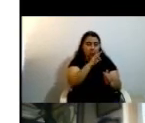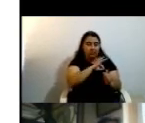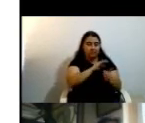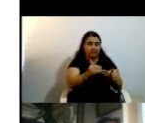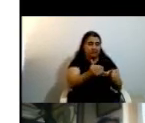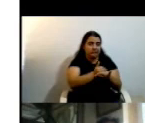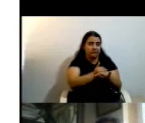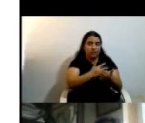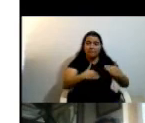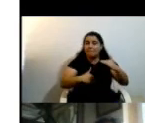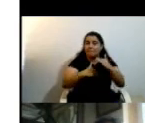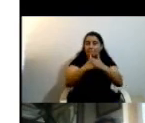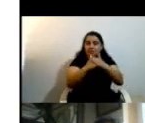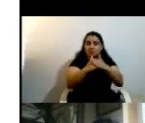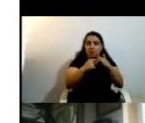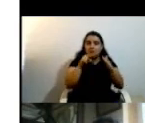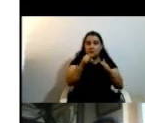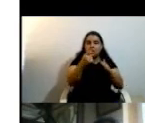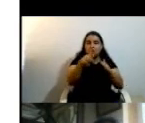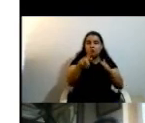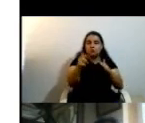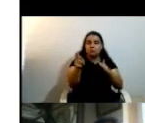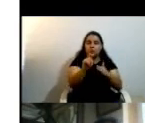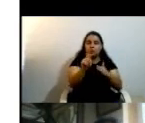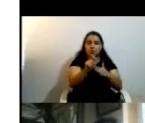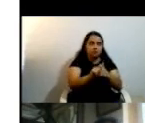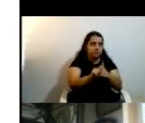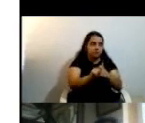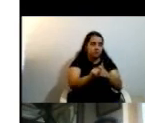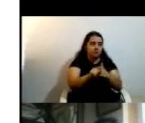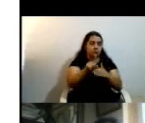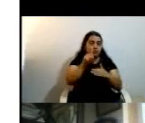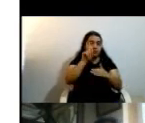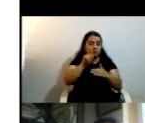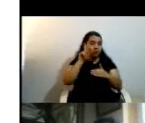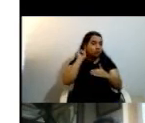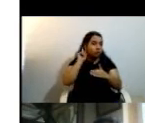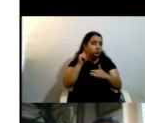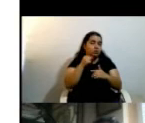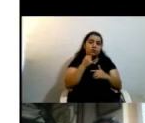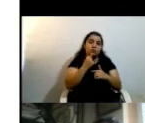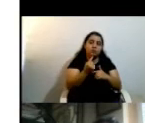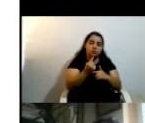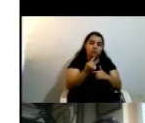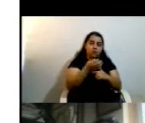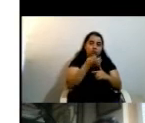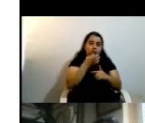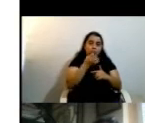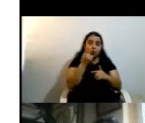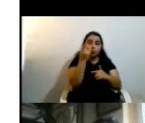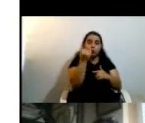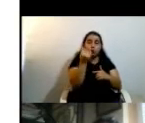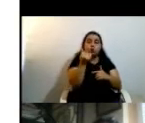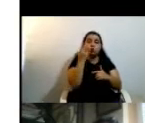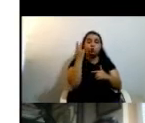1000 euros mensais. E nesta dimensão não podemos deixar de referir, ou não podemos deixar de esquecer, o custo de vida adicional